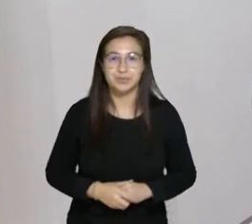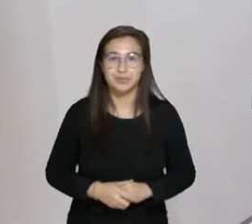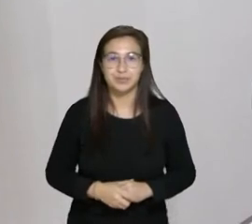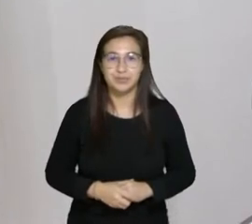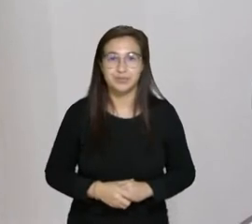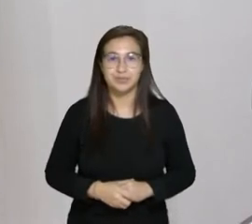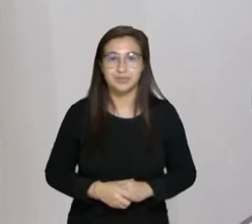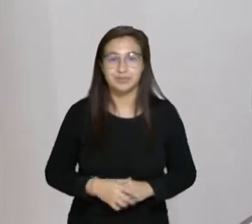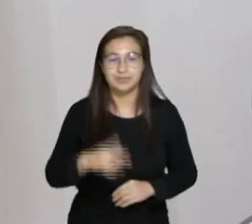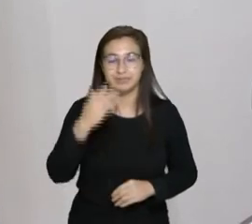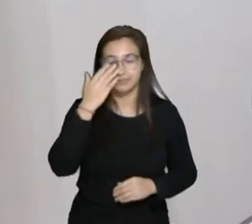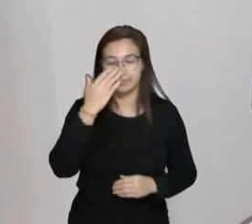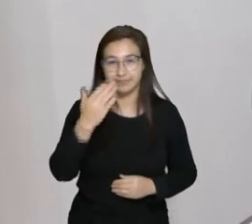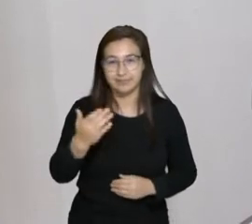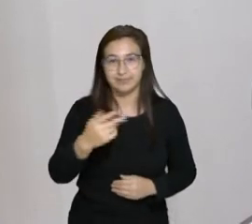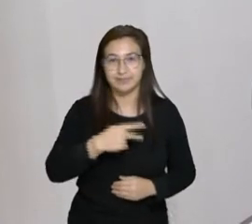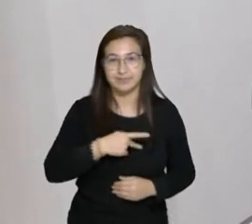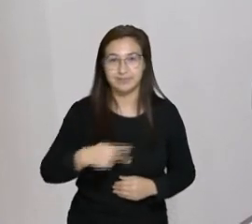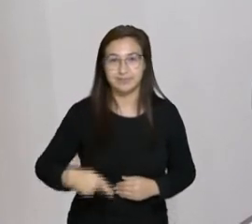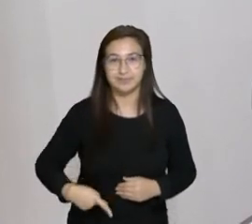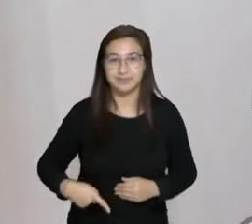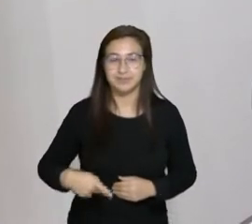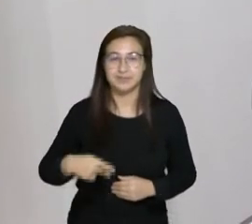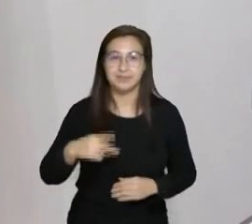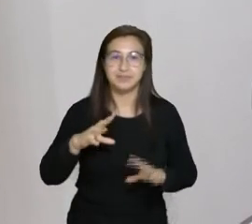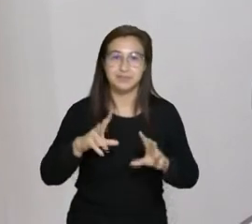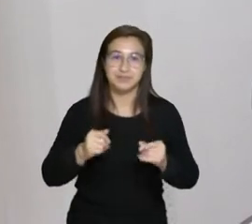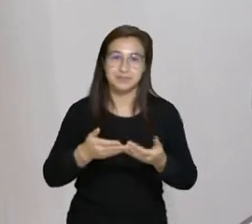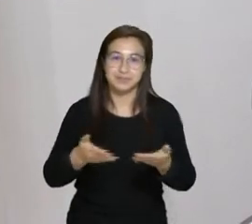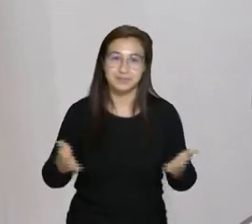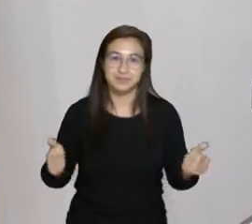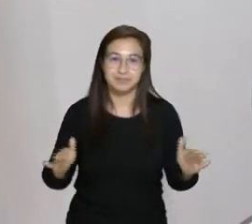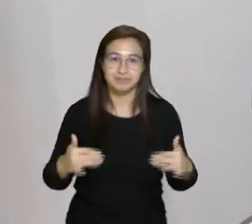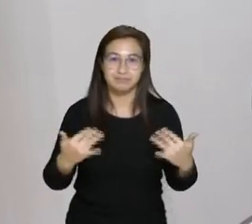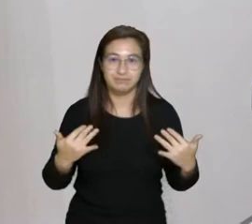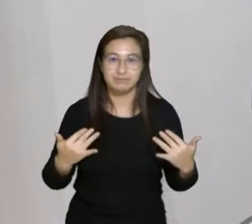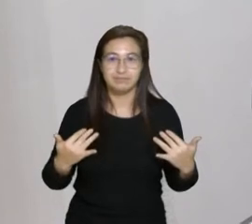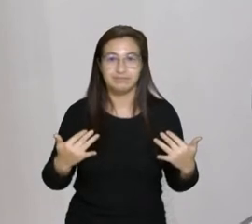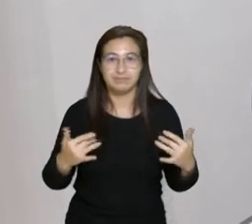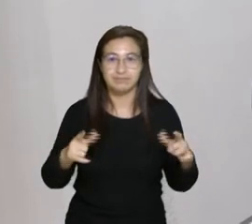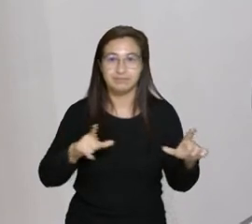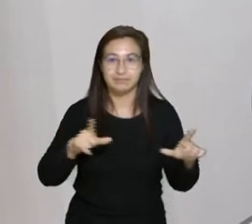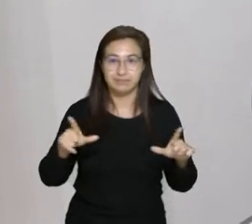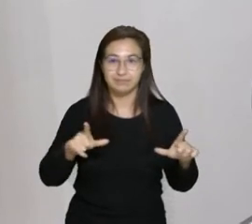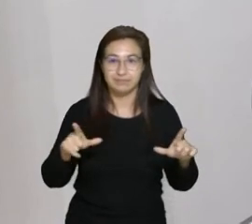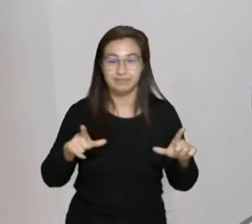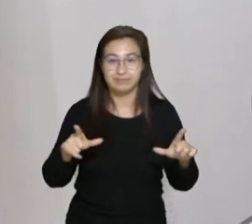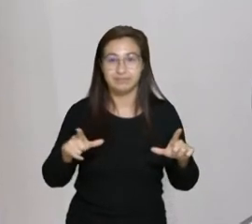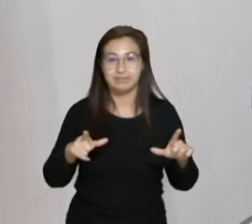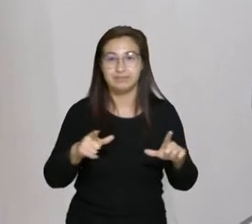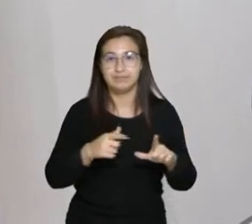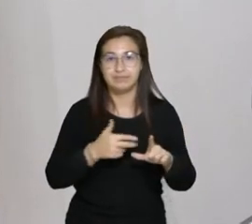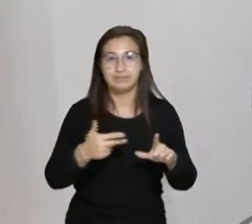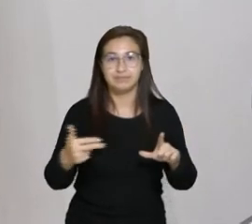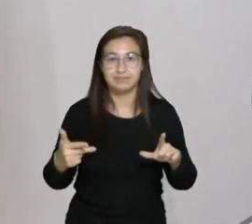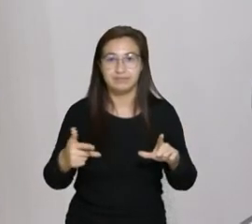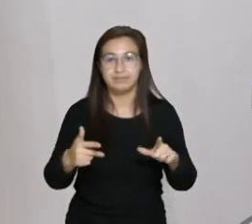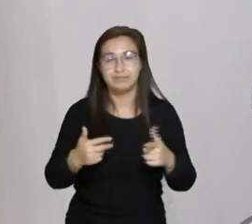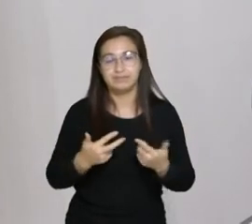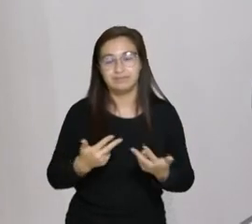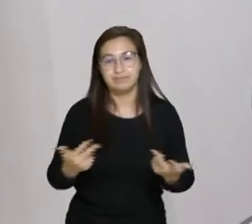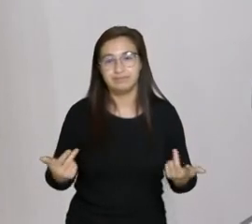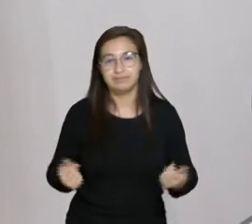é muito obrigado Presidente Obrigado deputados Obrigado a todos aqueles que nos acompanham pela Tv ao e posteriormente irão nos acompanhar